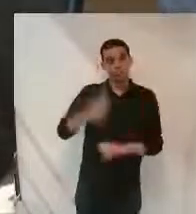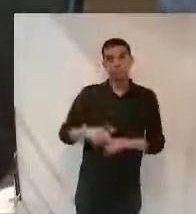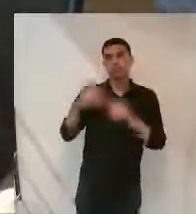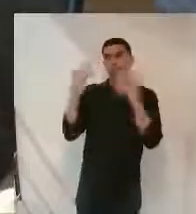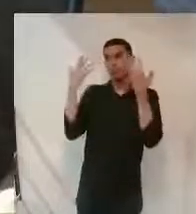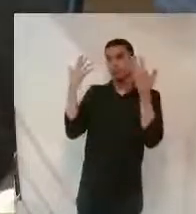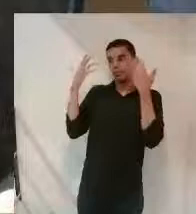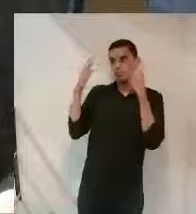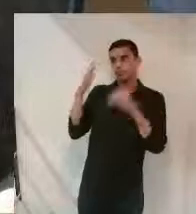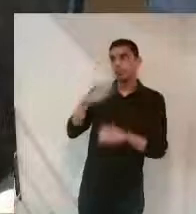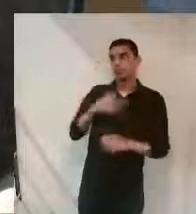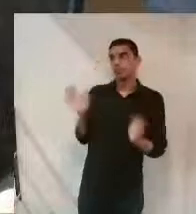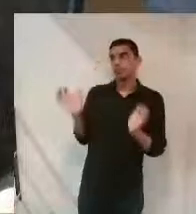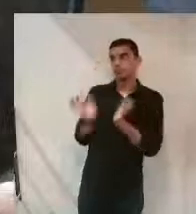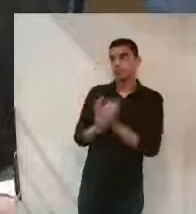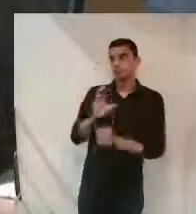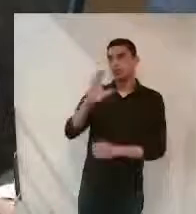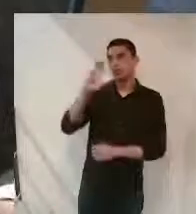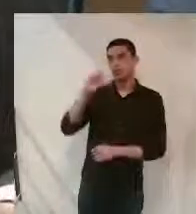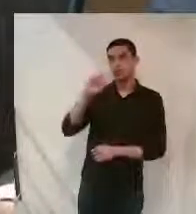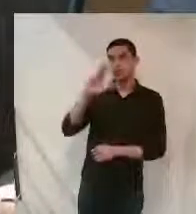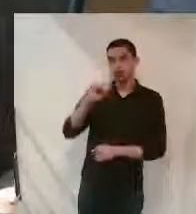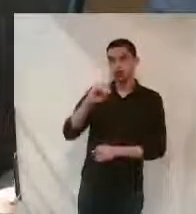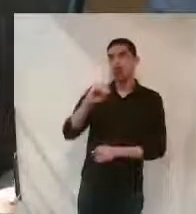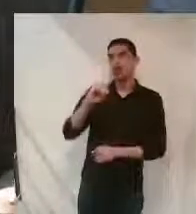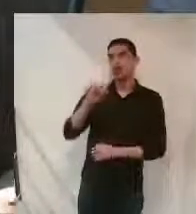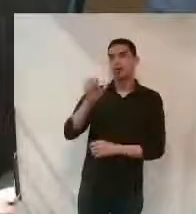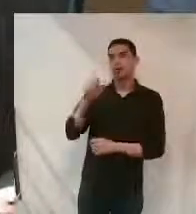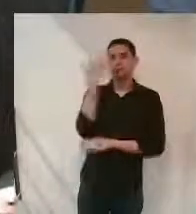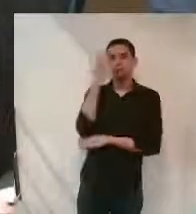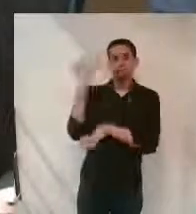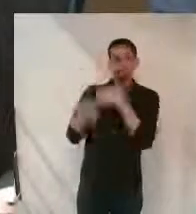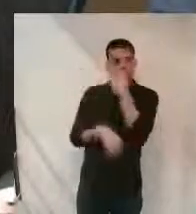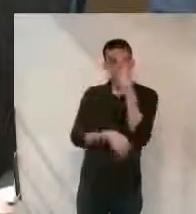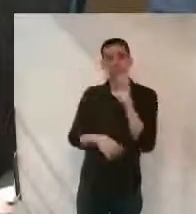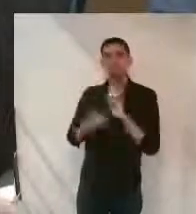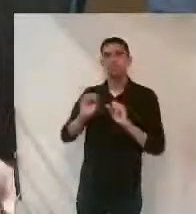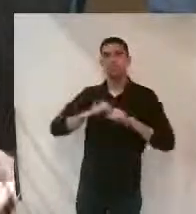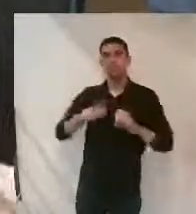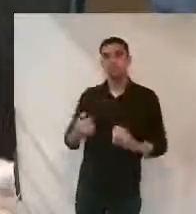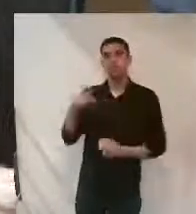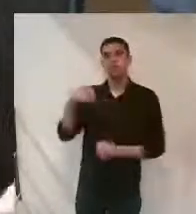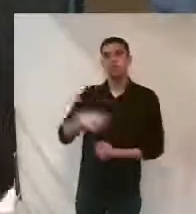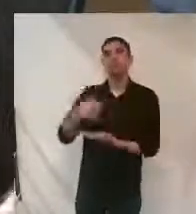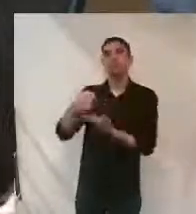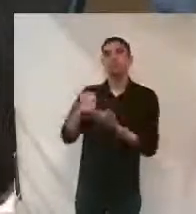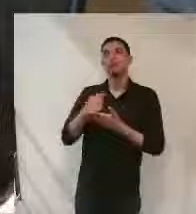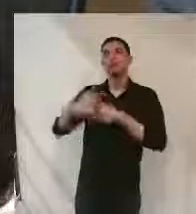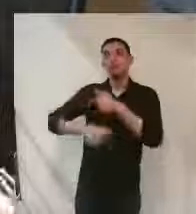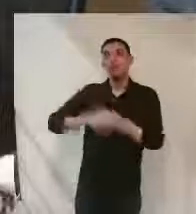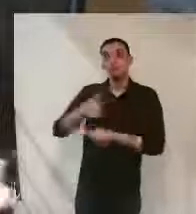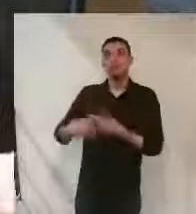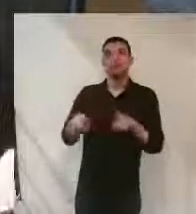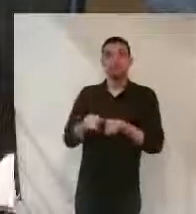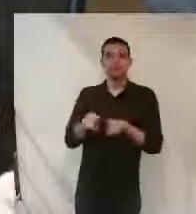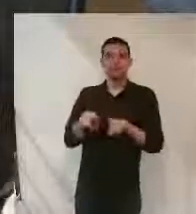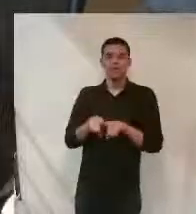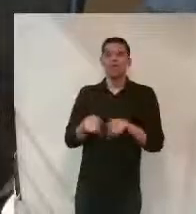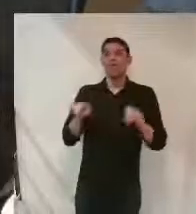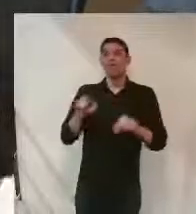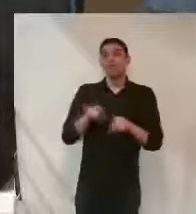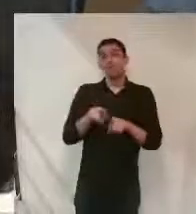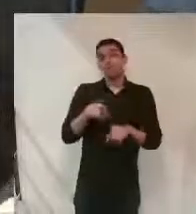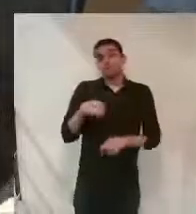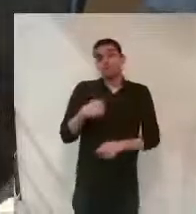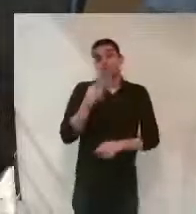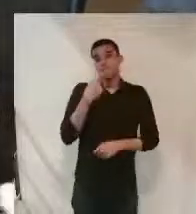equipe do CAU do Meio Ambiente, que está aqui, por todo o trabalho, toda a ajuda, e deixar a nossa frase, que